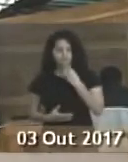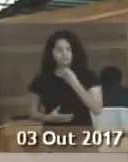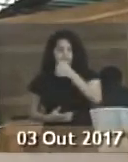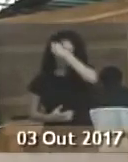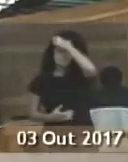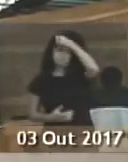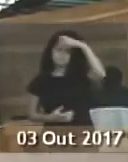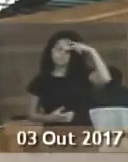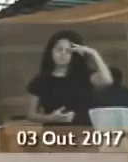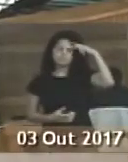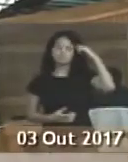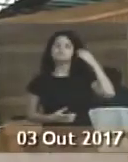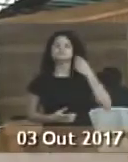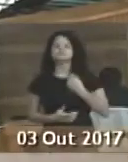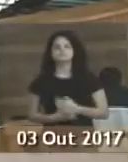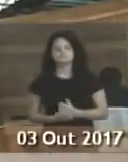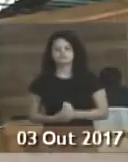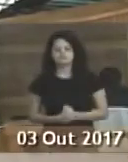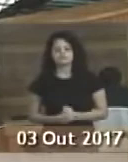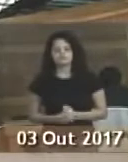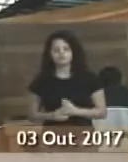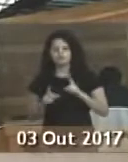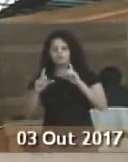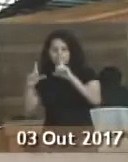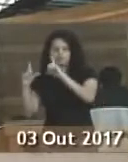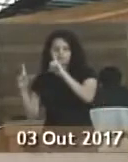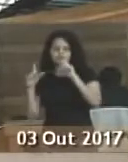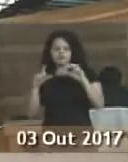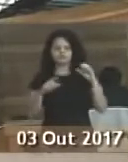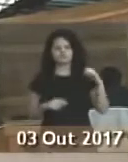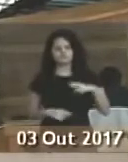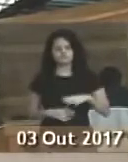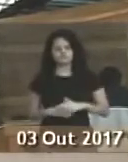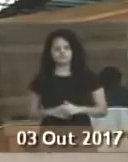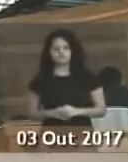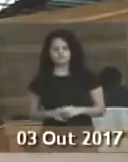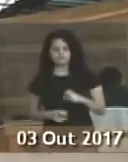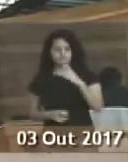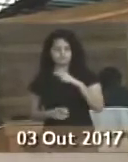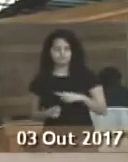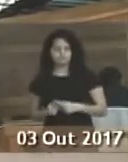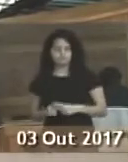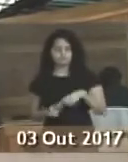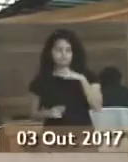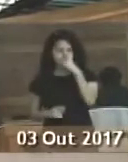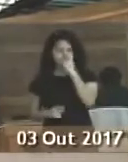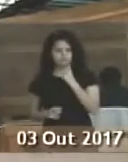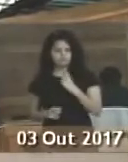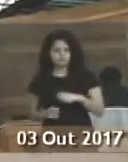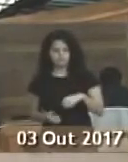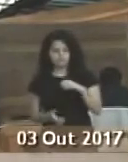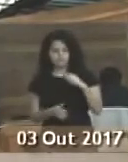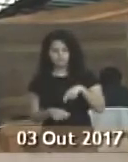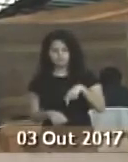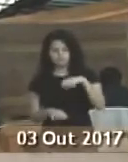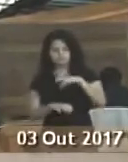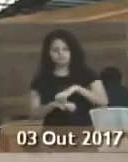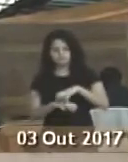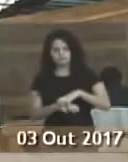de uma lixeira com cobertura e colocação de uma placa com dias ou horários de coleta de lixo na Rua 11 de Junho, no centro. Indicação